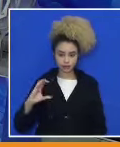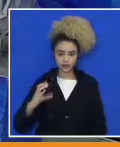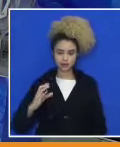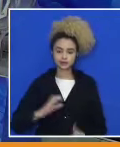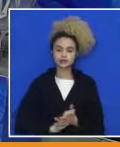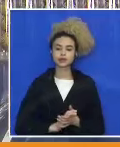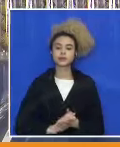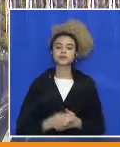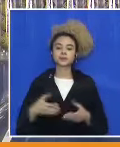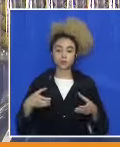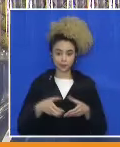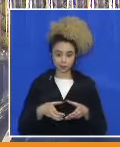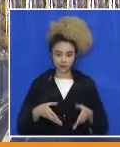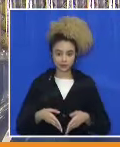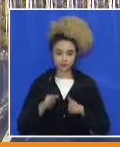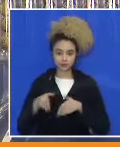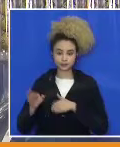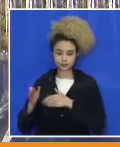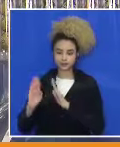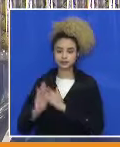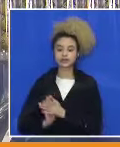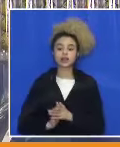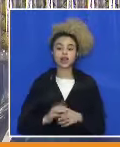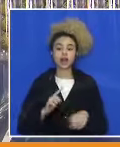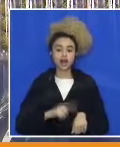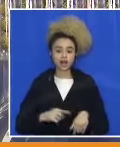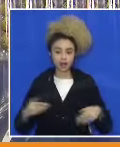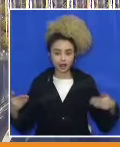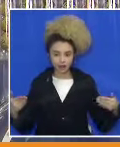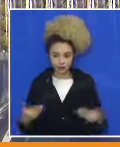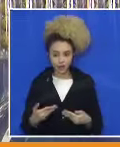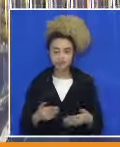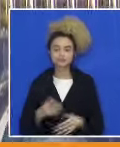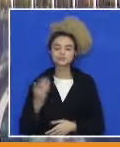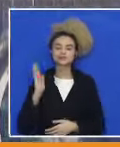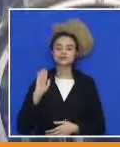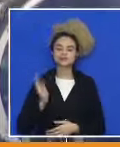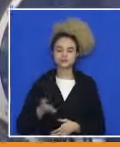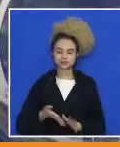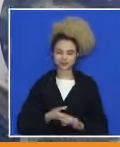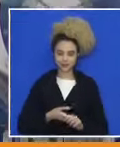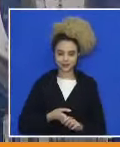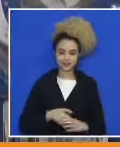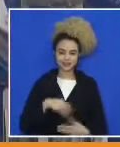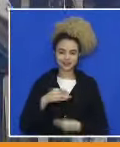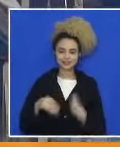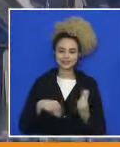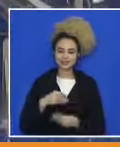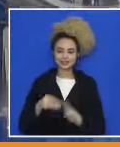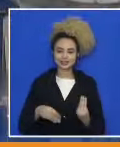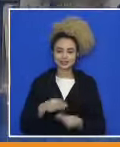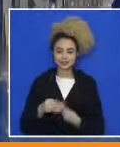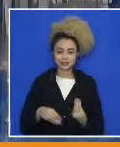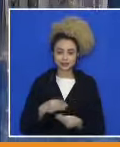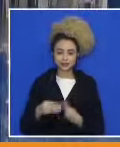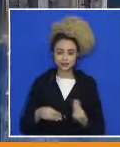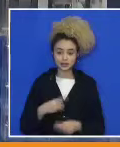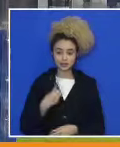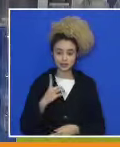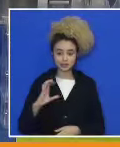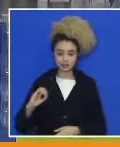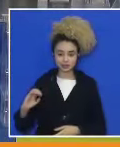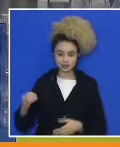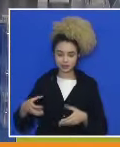R$ 4.271.277,12. Bolas posicionadas, chegou a hora. Valendo! Globo carregado, embaralhando 100